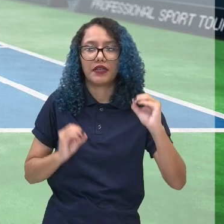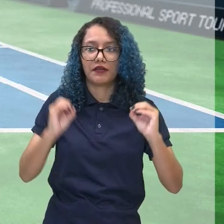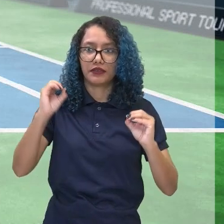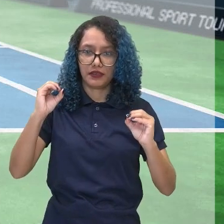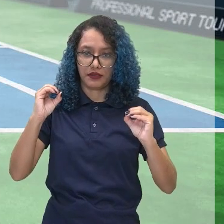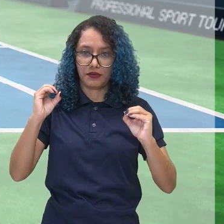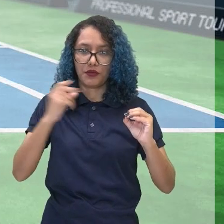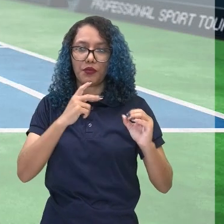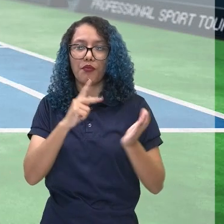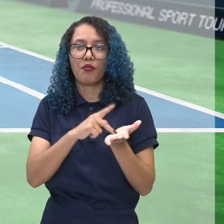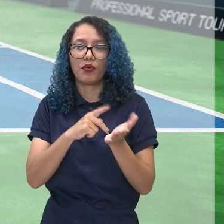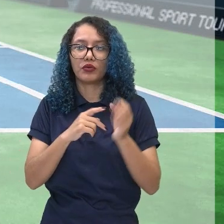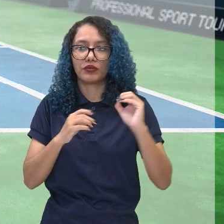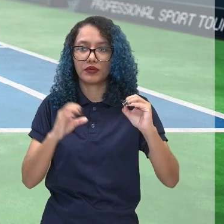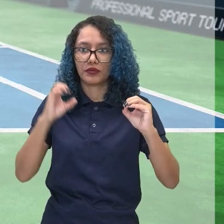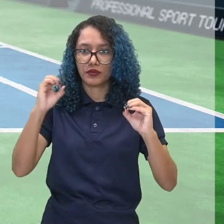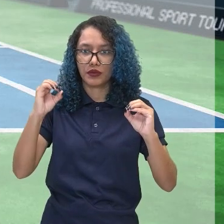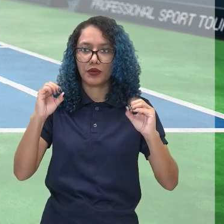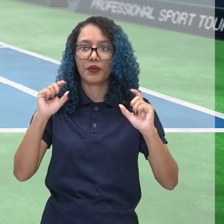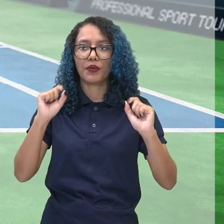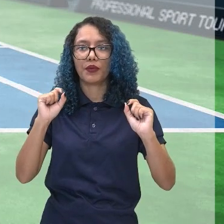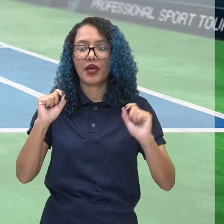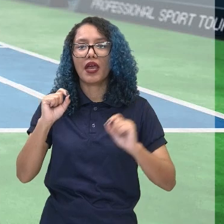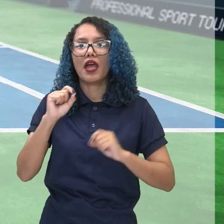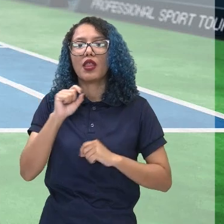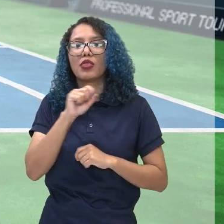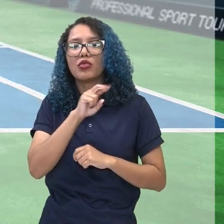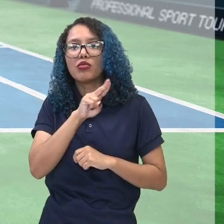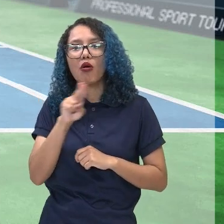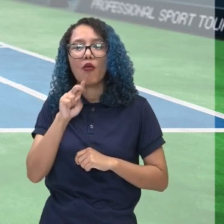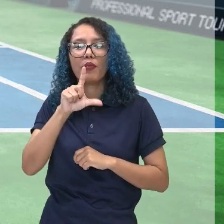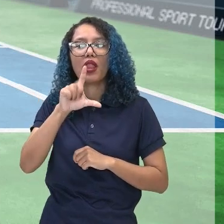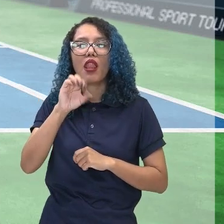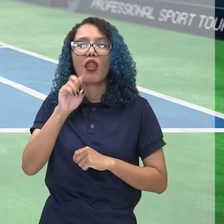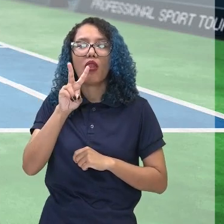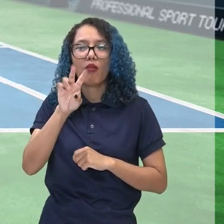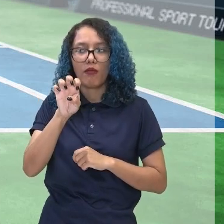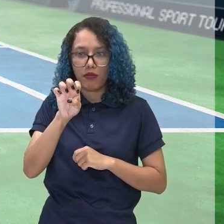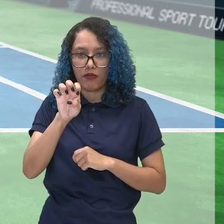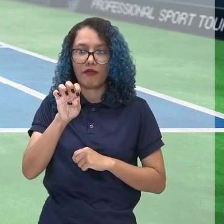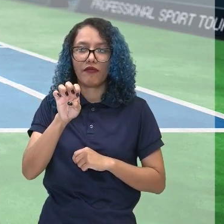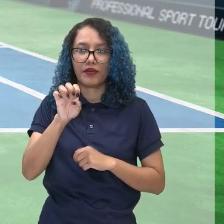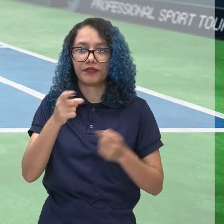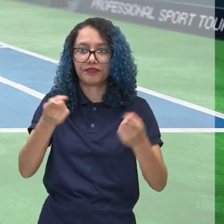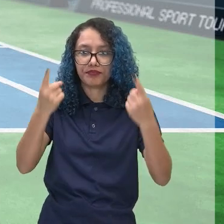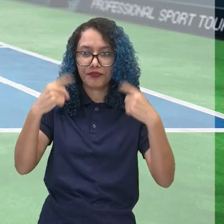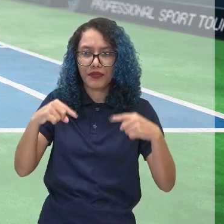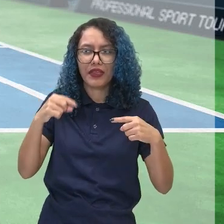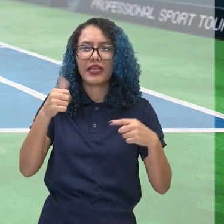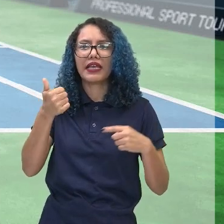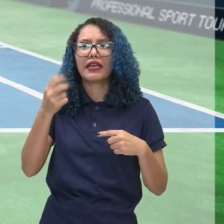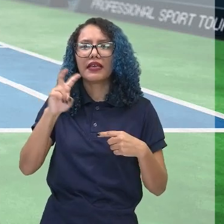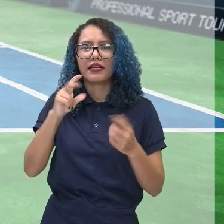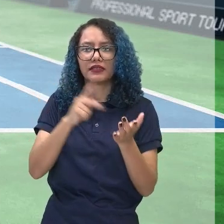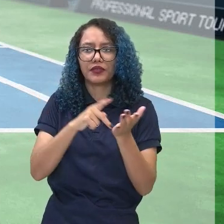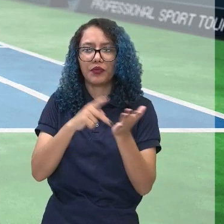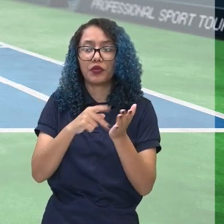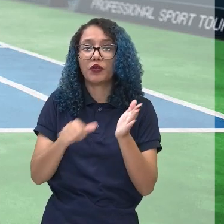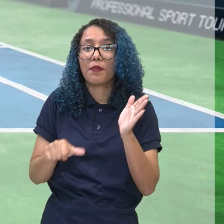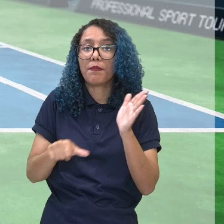vai ter o love, e a gente lê mais ou menos ali lob, né? 15 pontos é o primeiro ponto